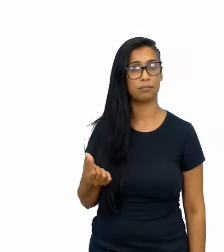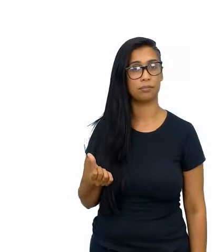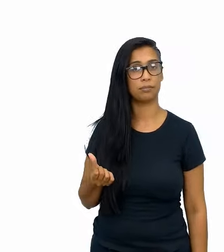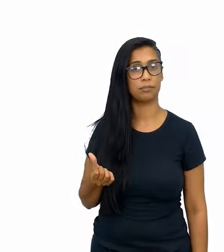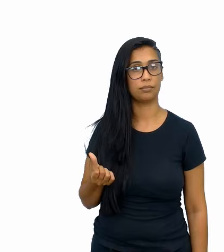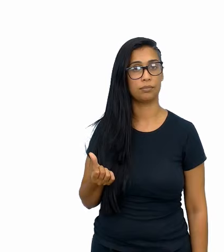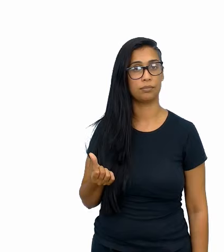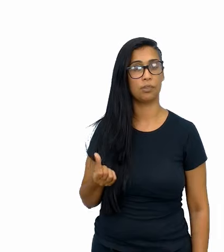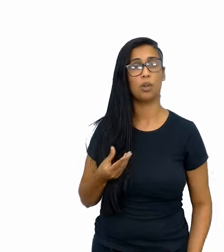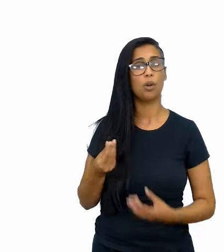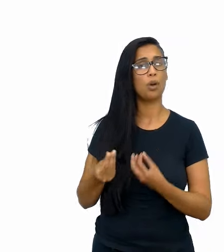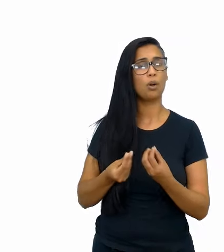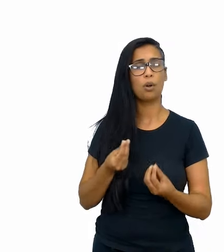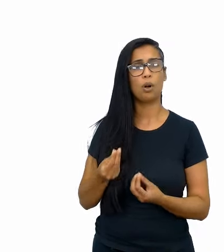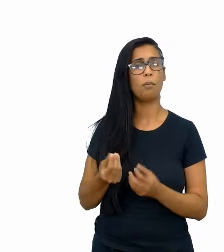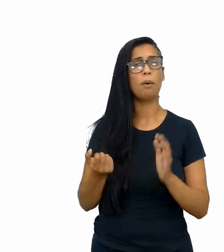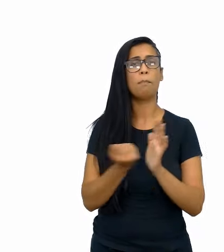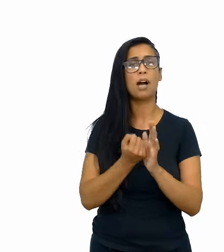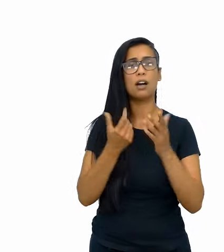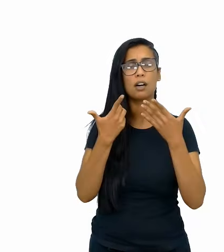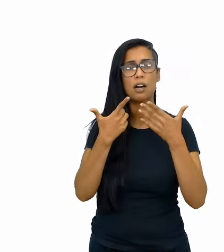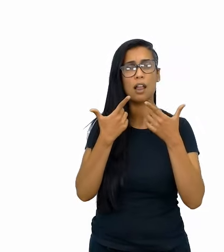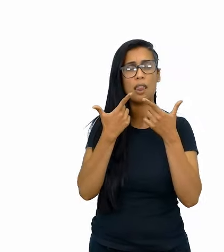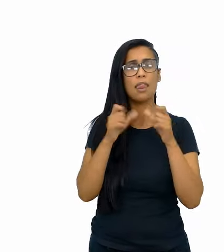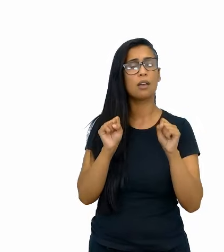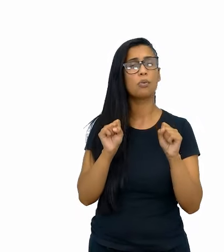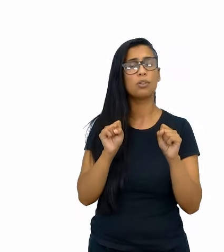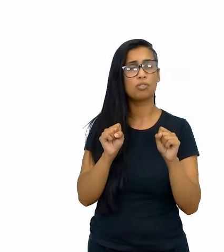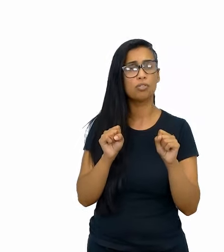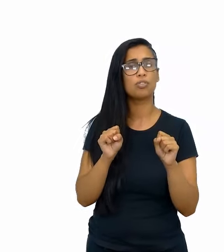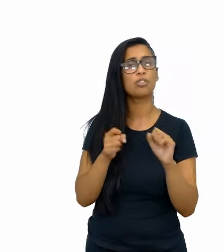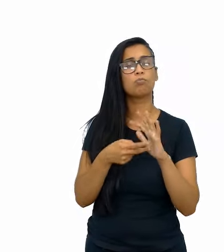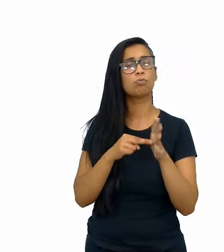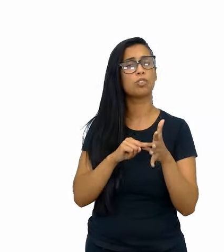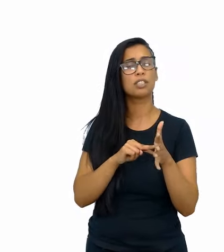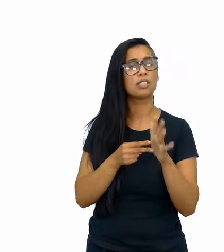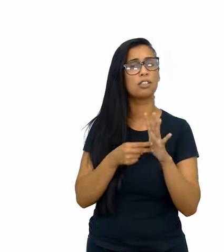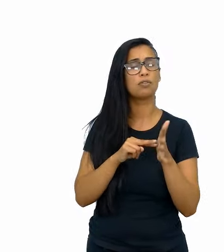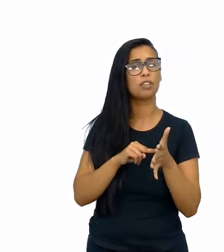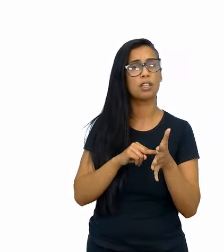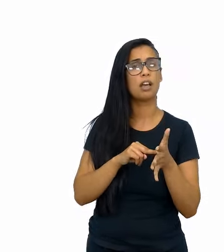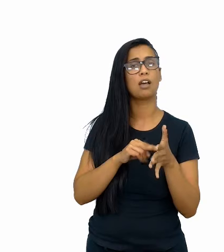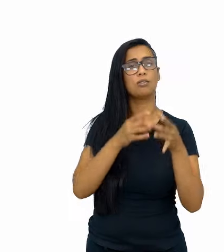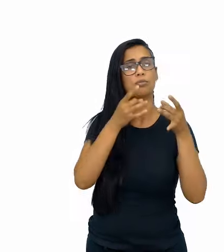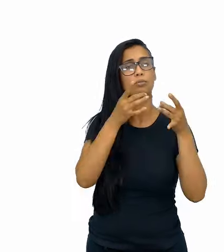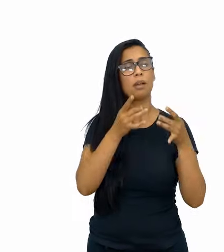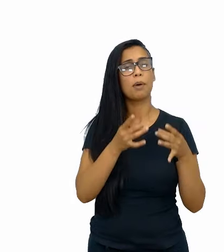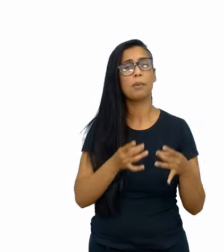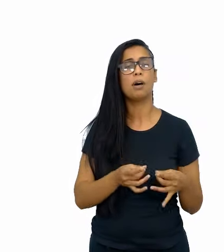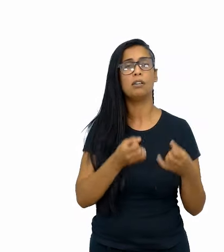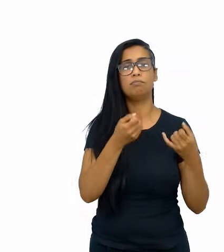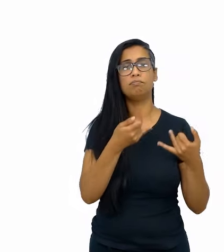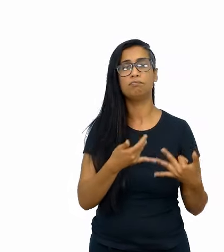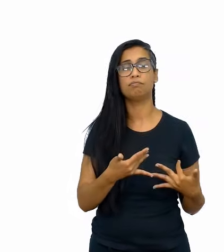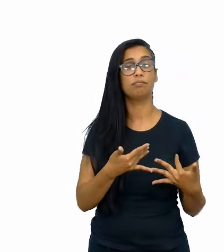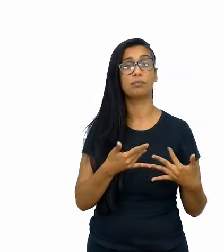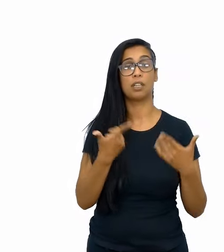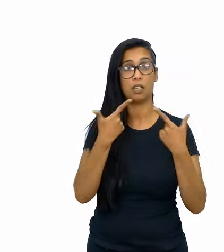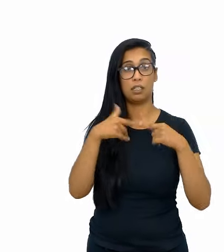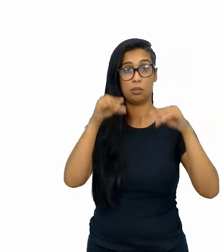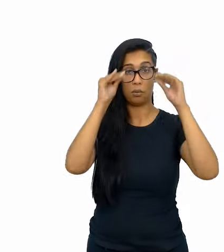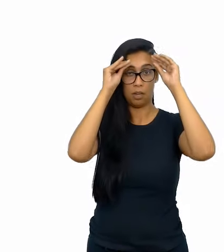registro linguístico é mais adequado às intenções de significação de um relato, né? Então, a linguagem utilizada